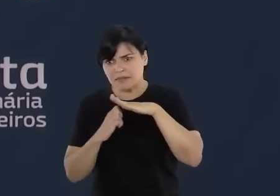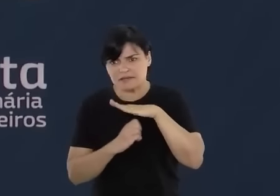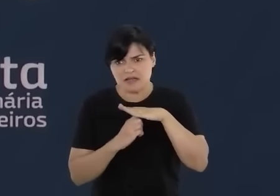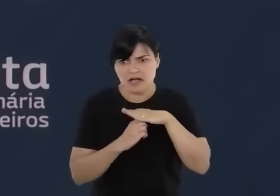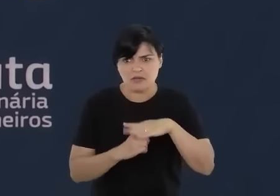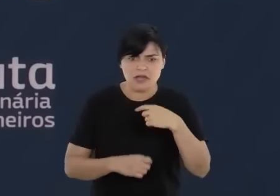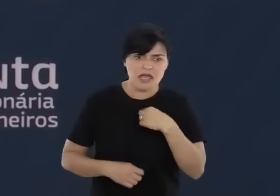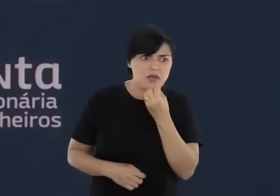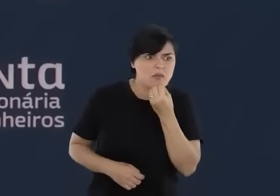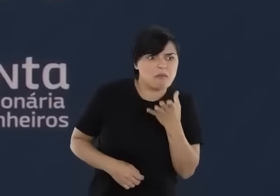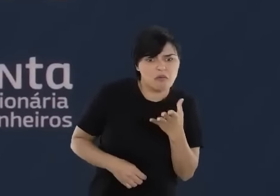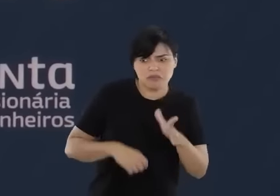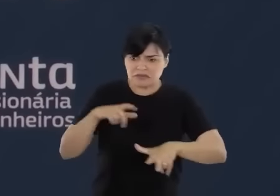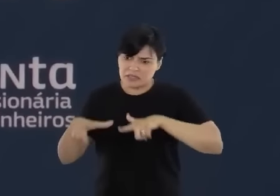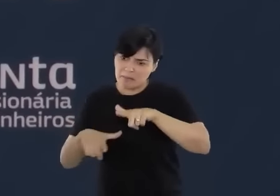religioso